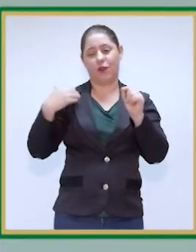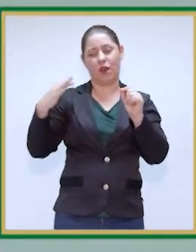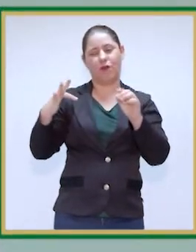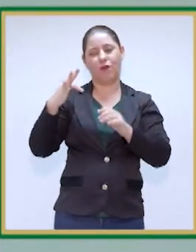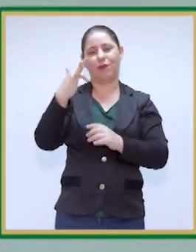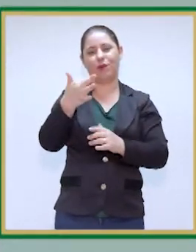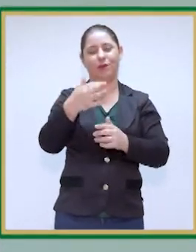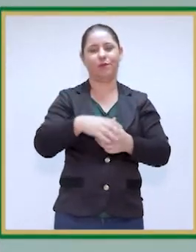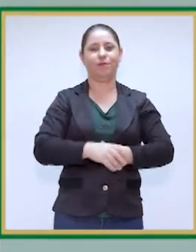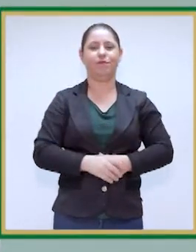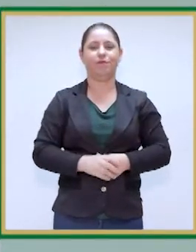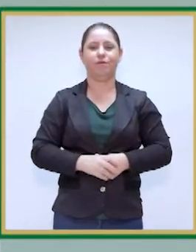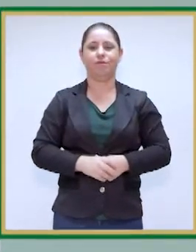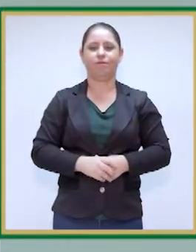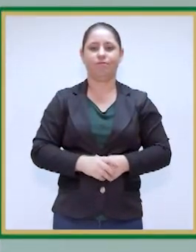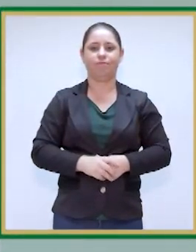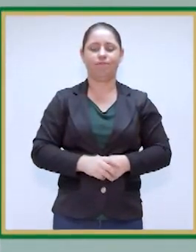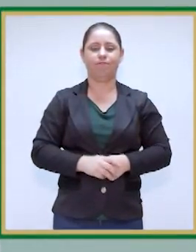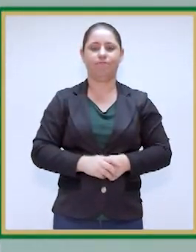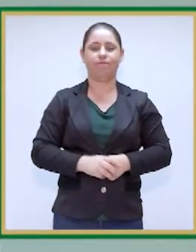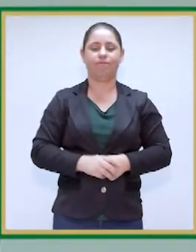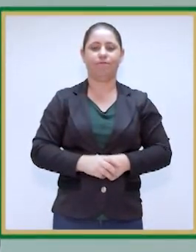viria pela frente.